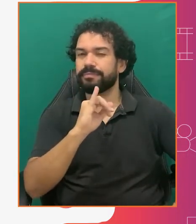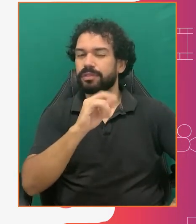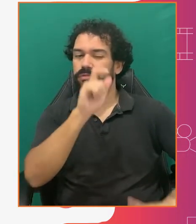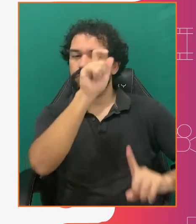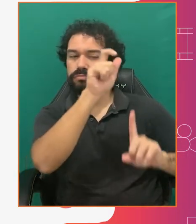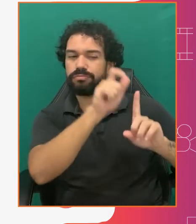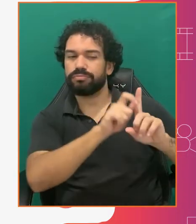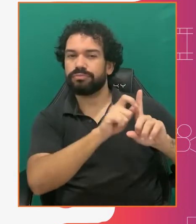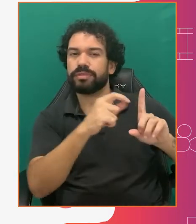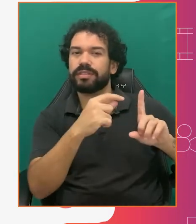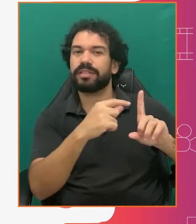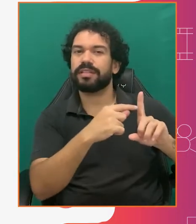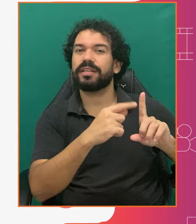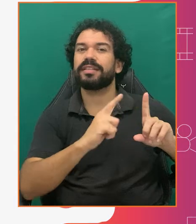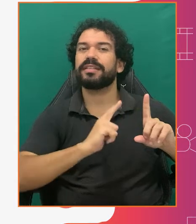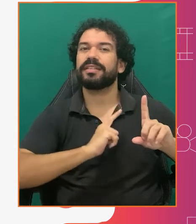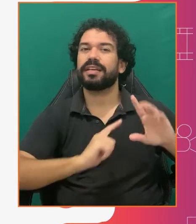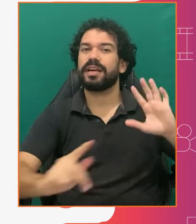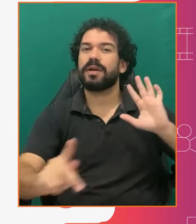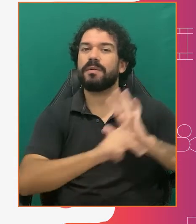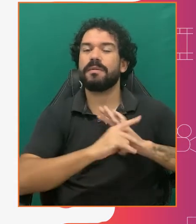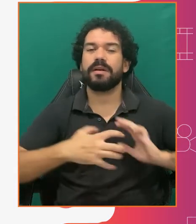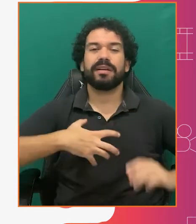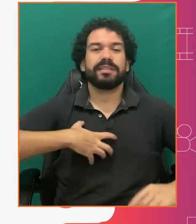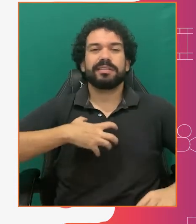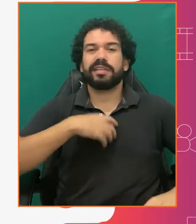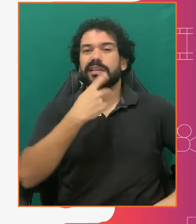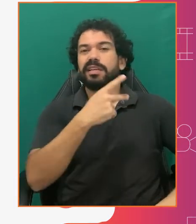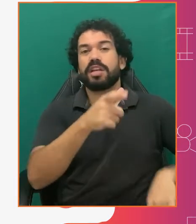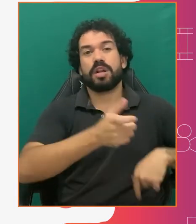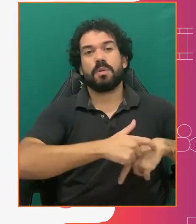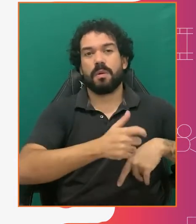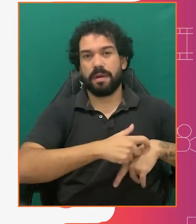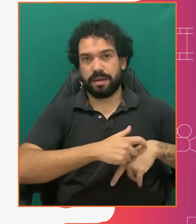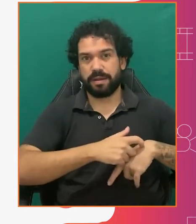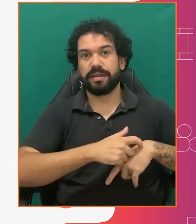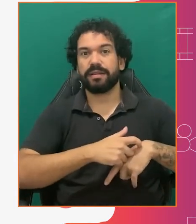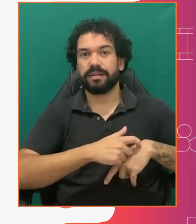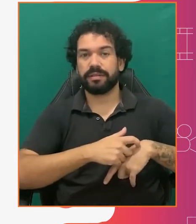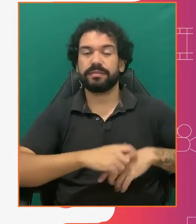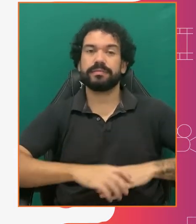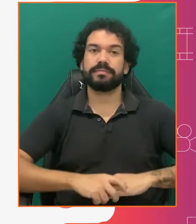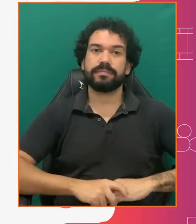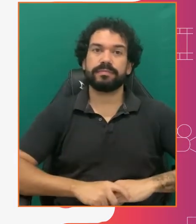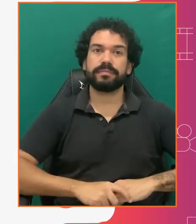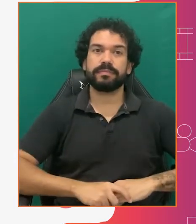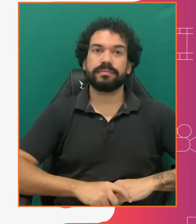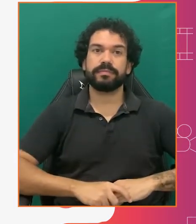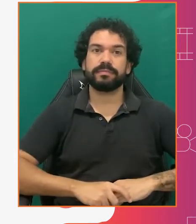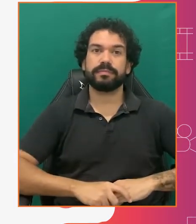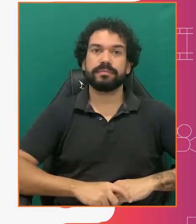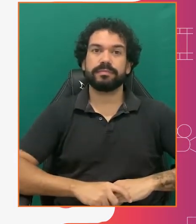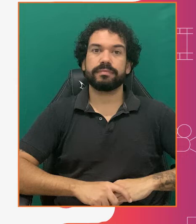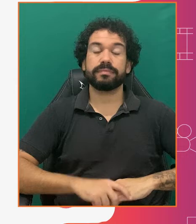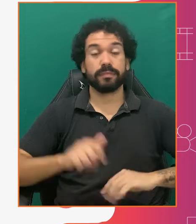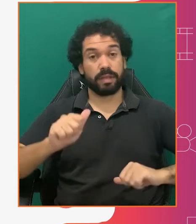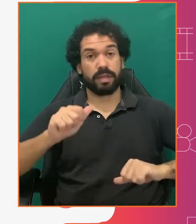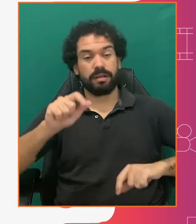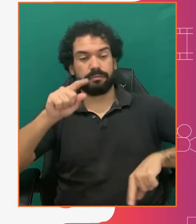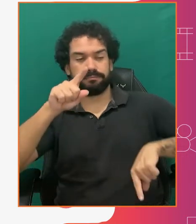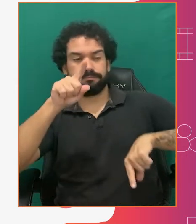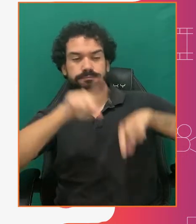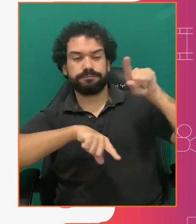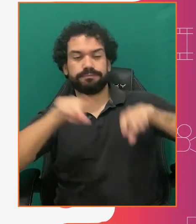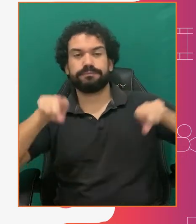sua personalidade, o seu estado de espírito naquele momento. A variação da